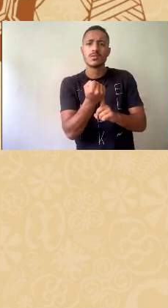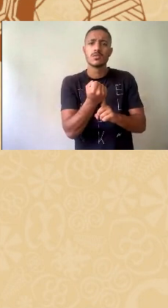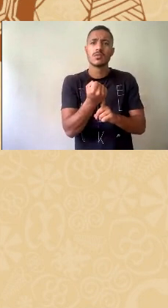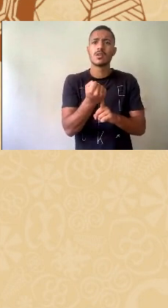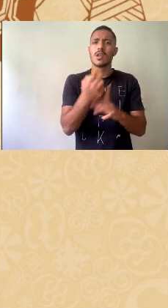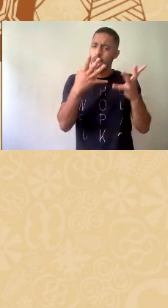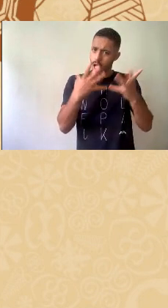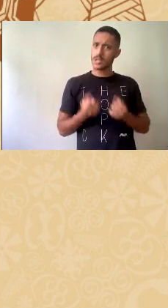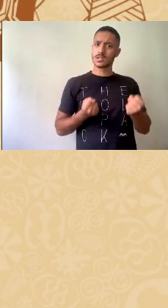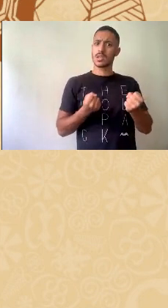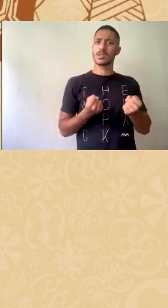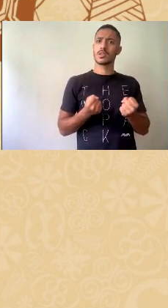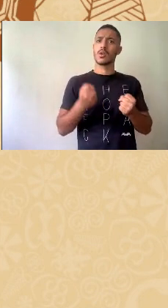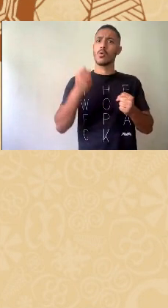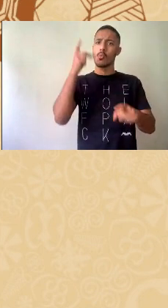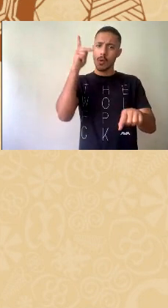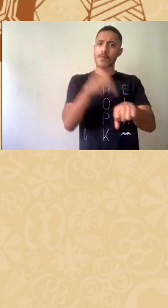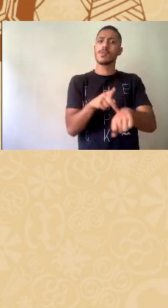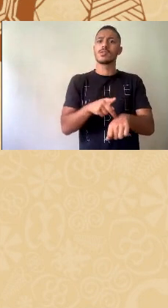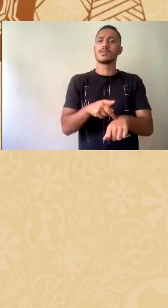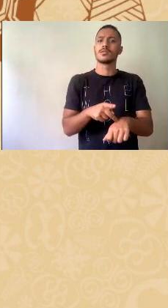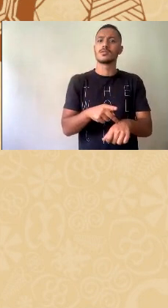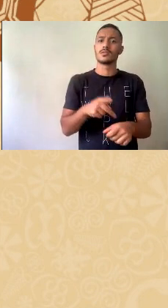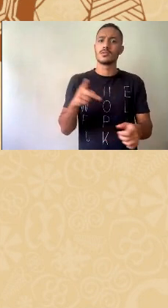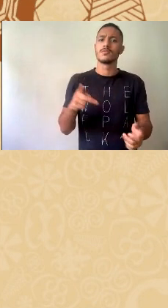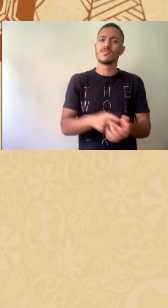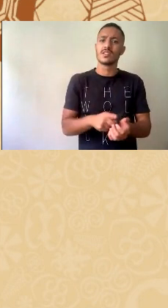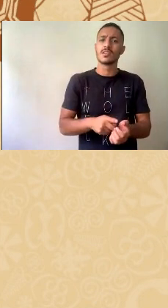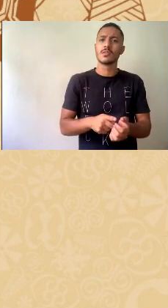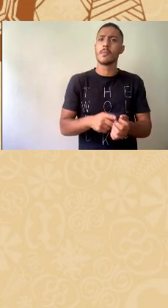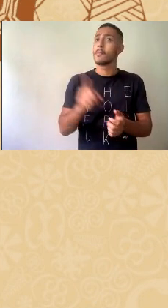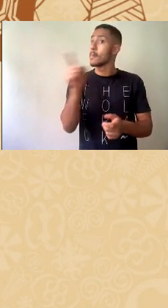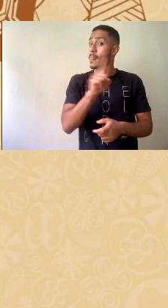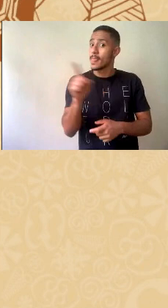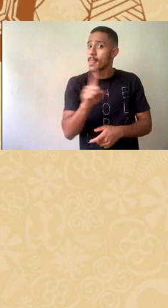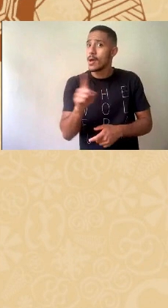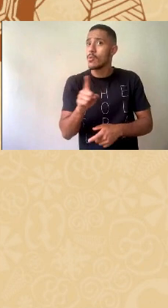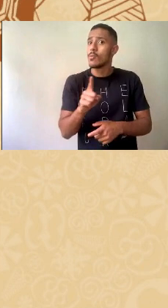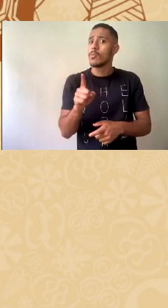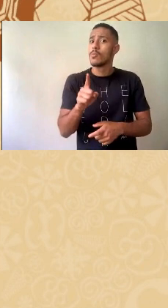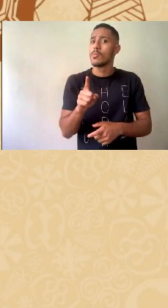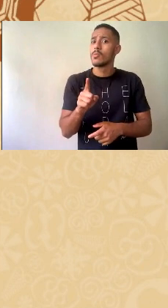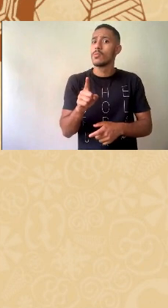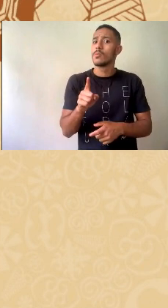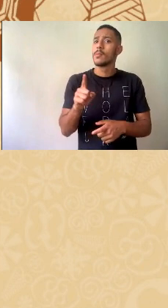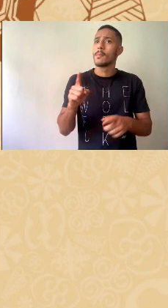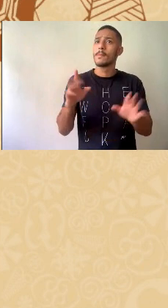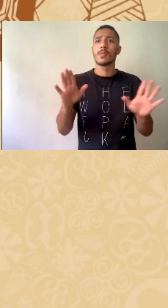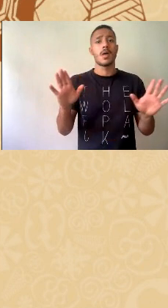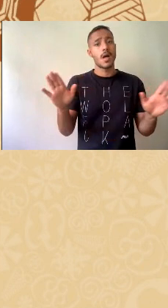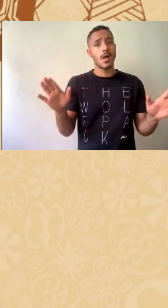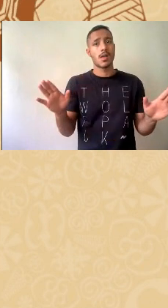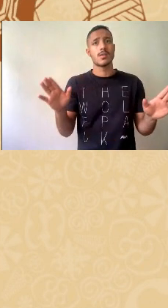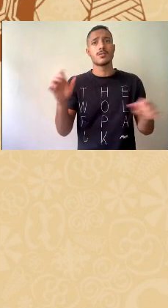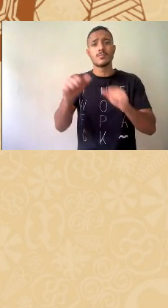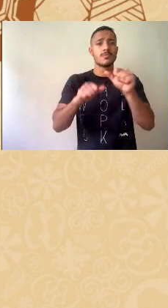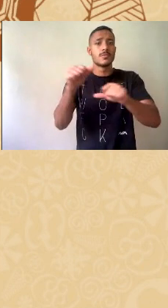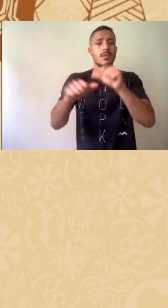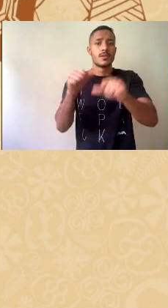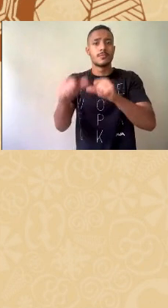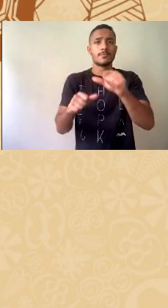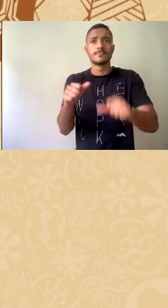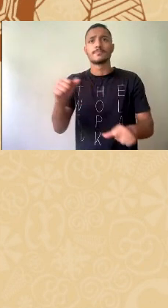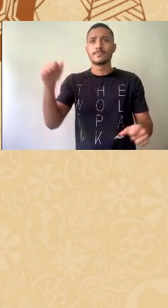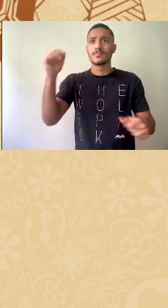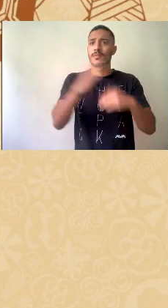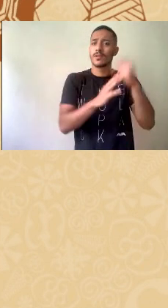verdade. Não que ela não seja, mas como uma prática. Uma narrativa que se materializa